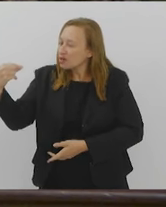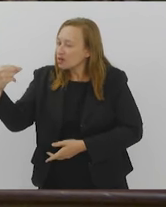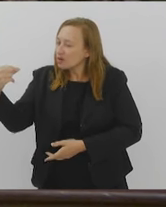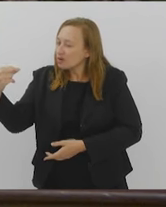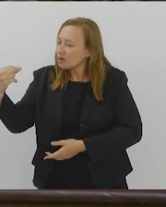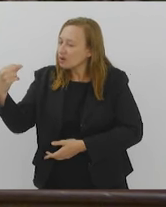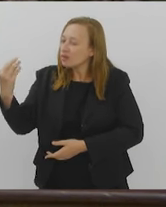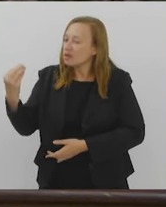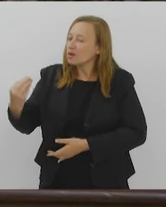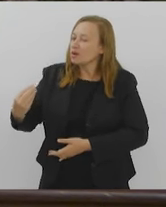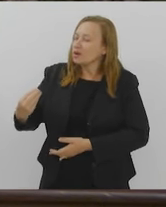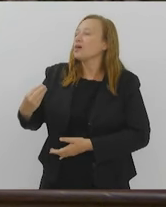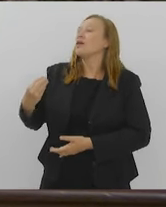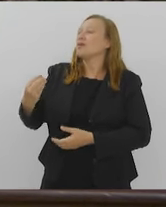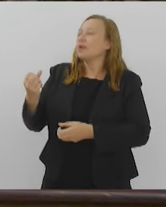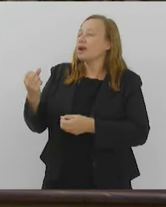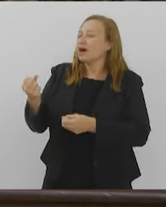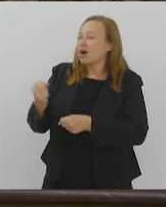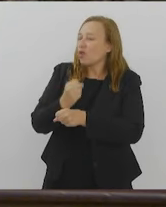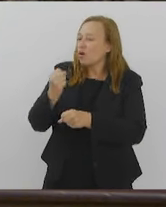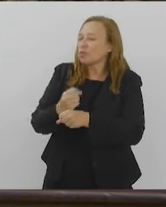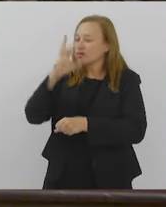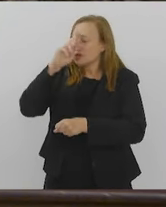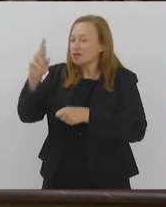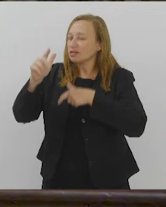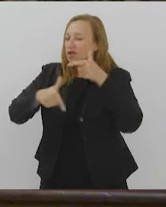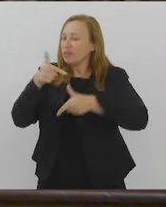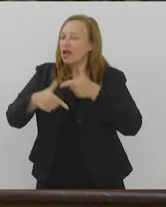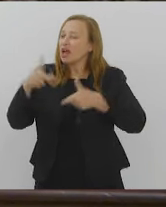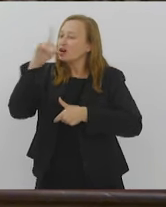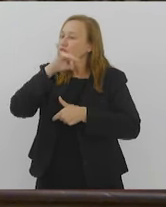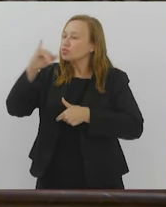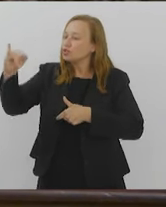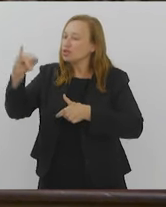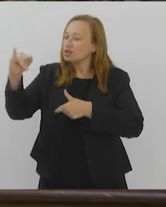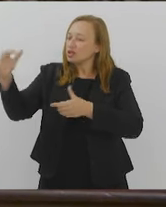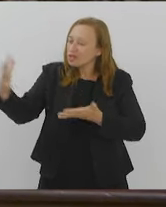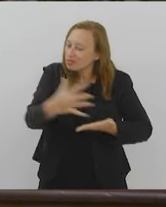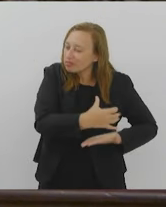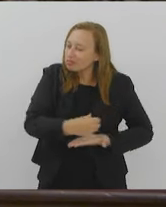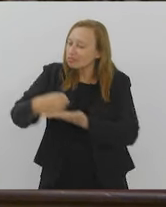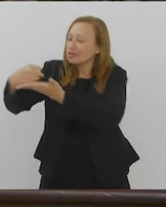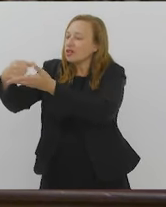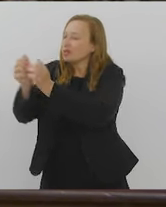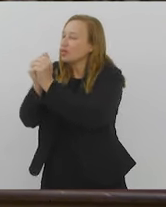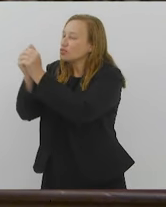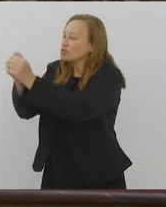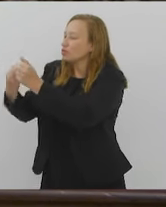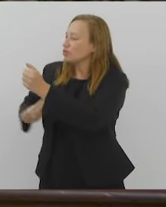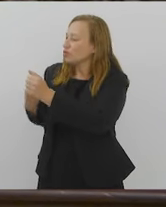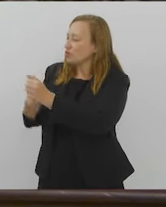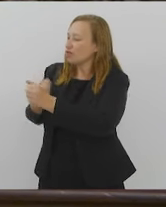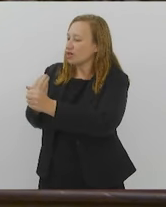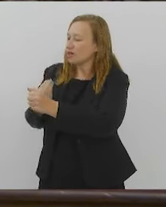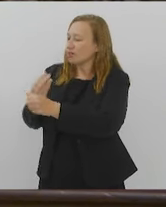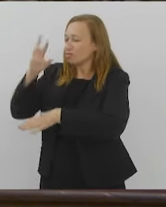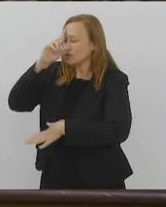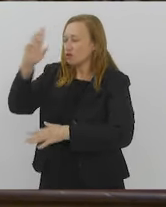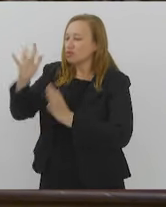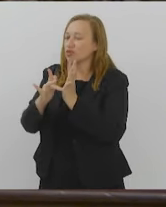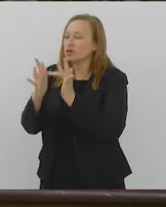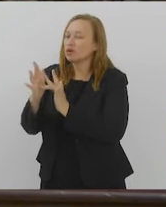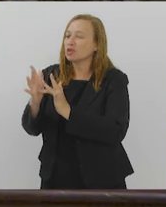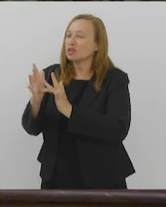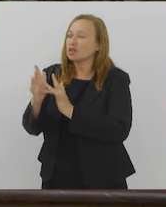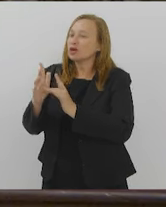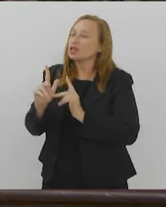dia seremos chamados para morar contigo, como foi chamado o querido,